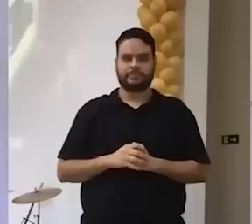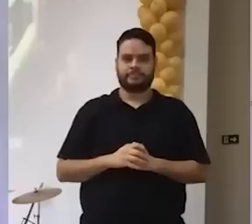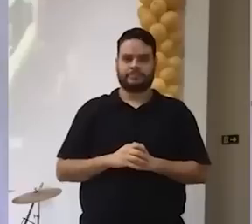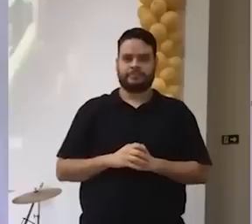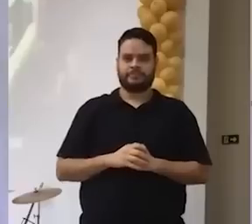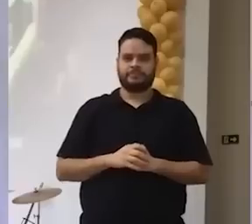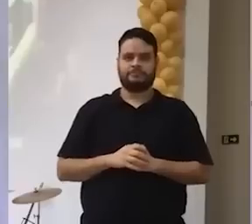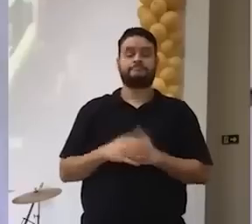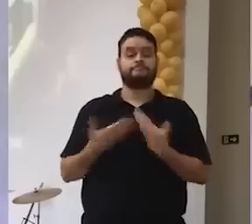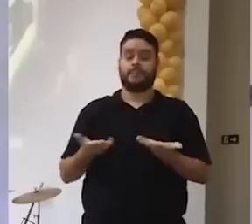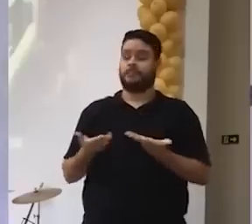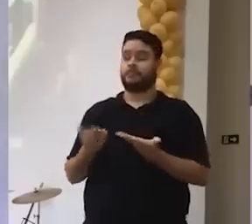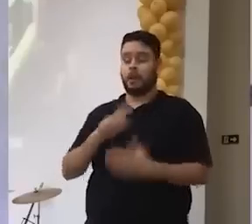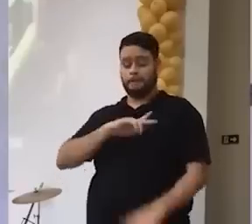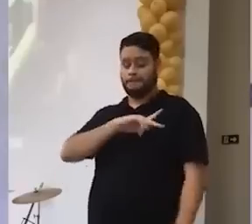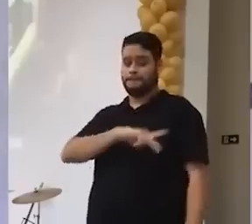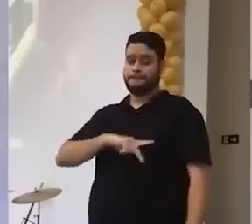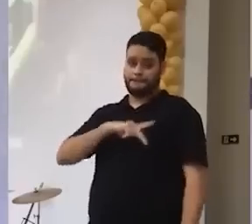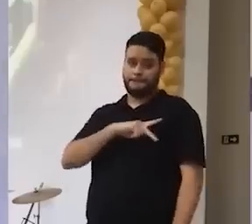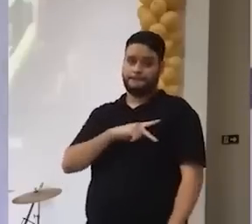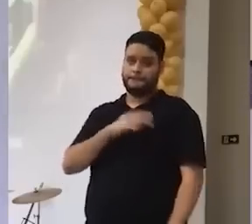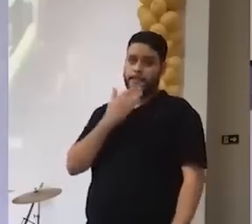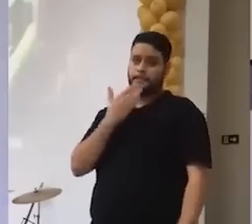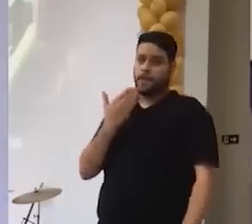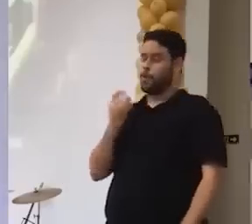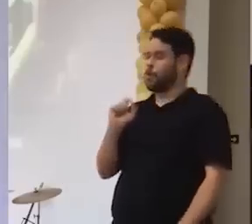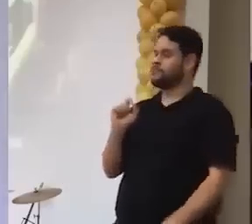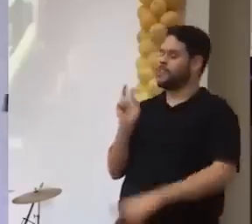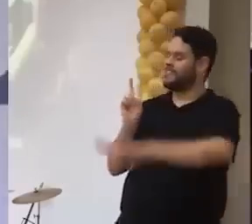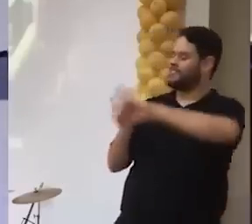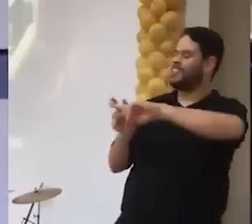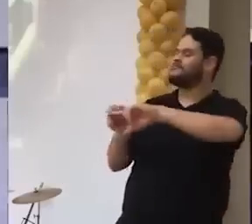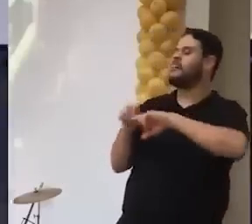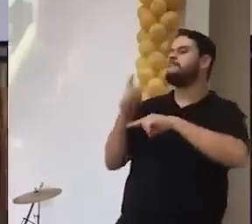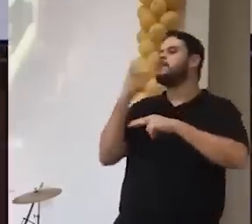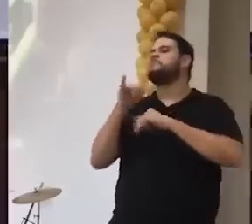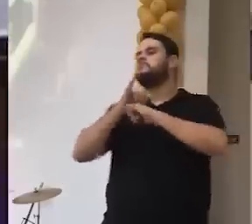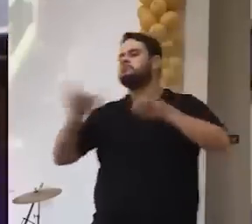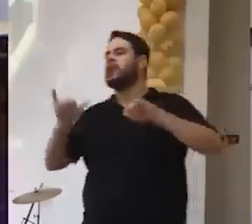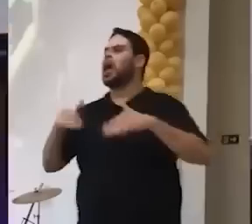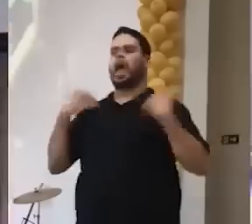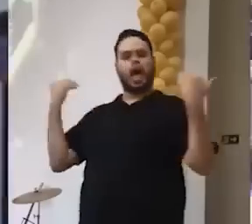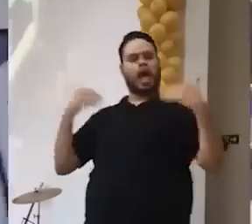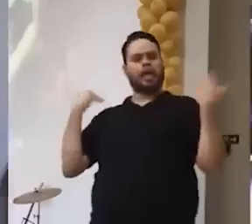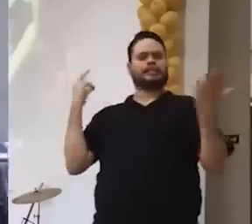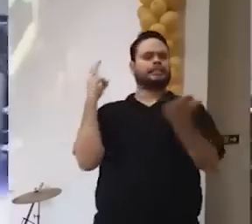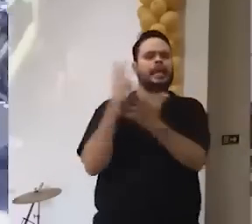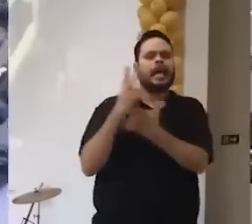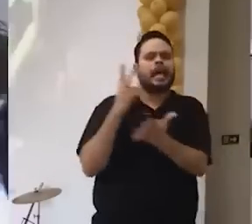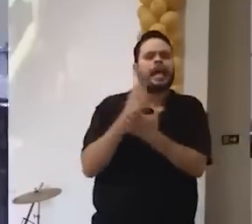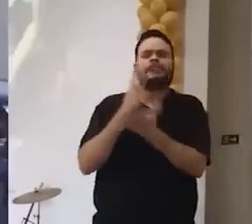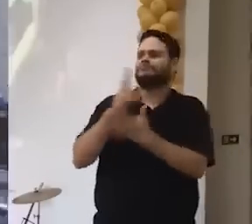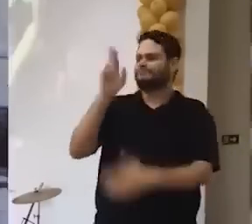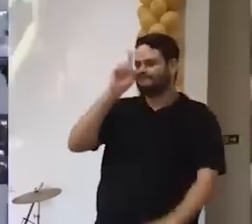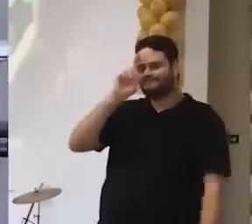É por isso que Paulo podia dizer de dentro de uma cadeia: alegrai-vos sempre no Senhor. Outra vez